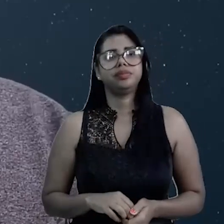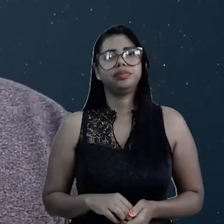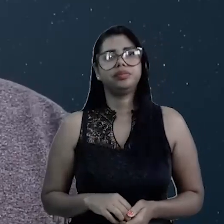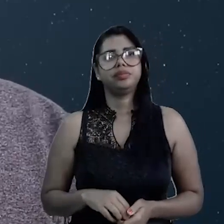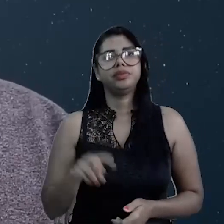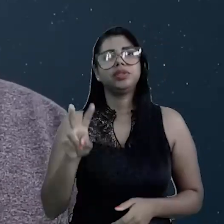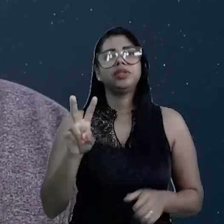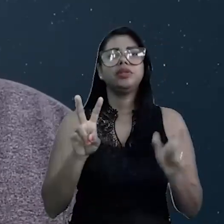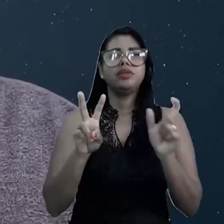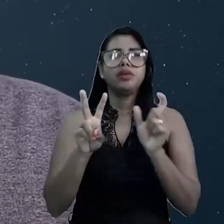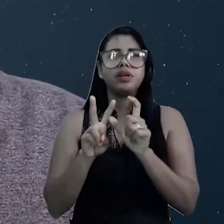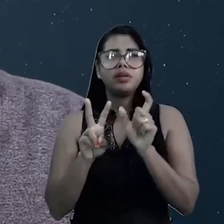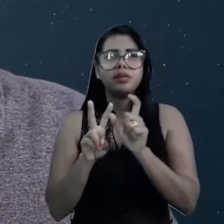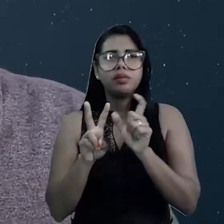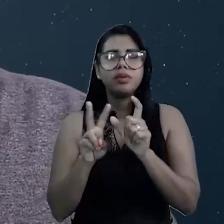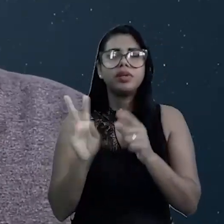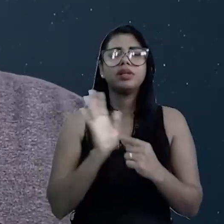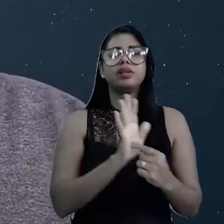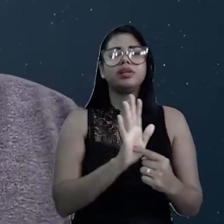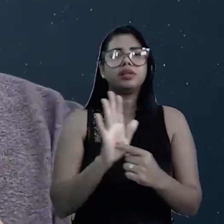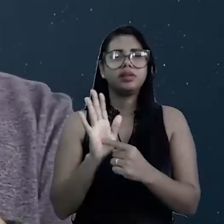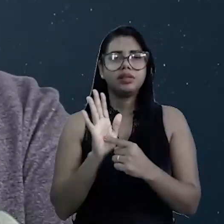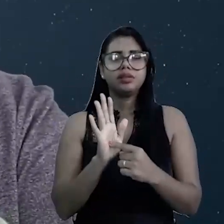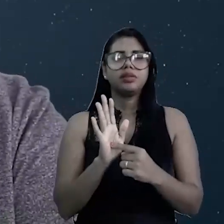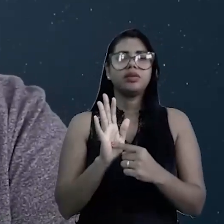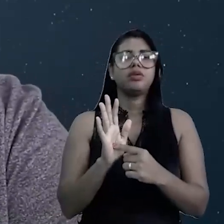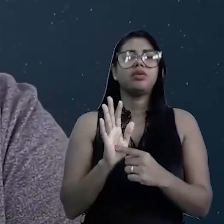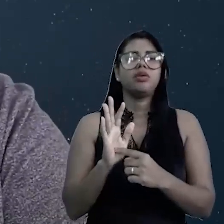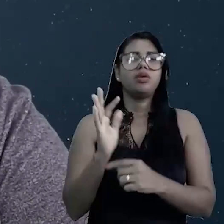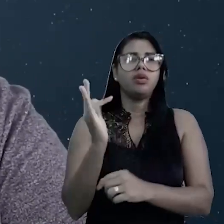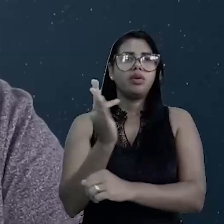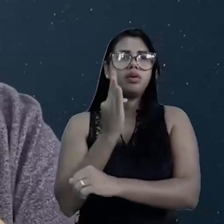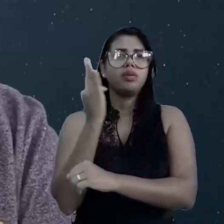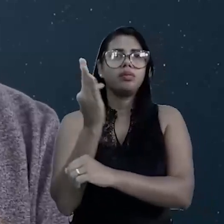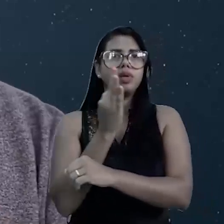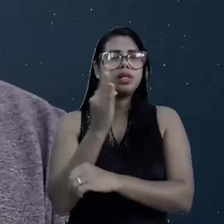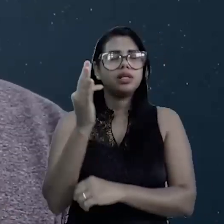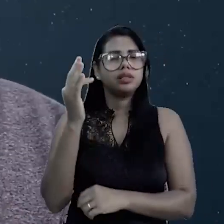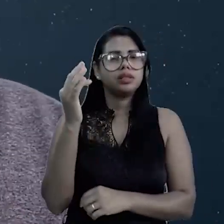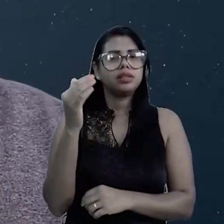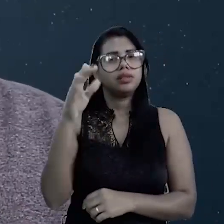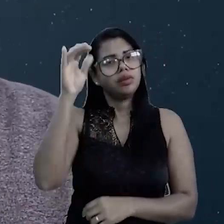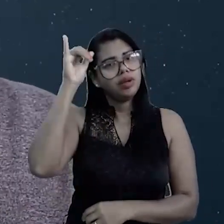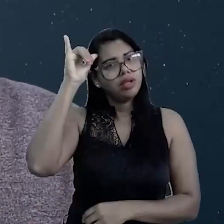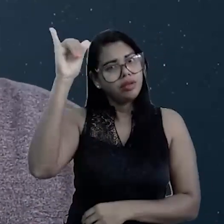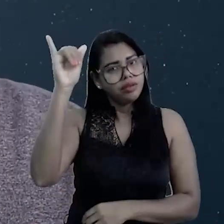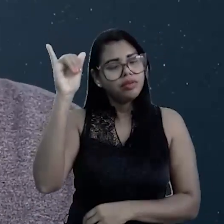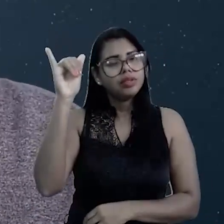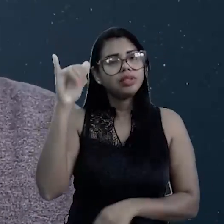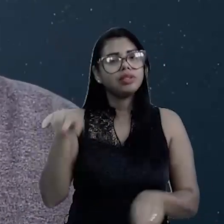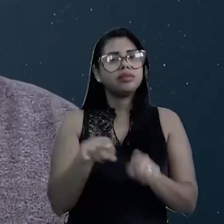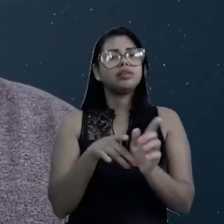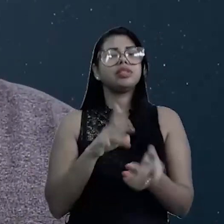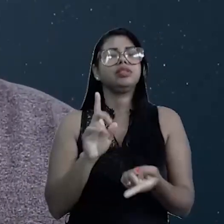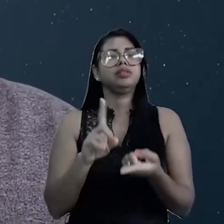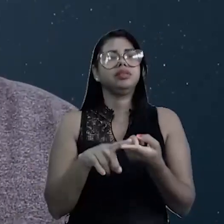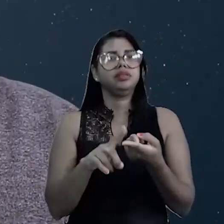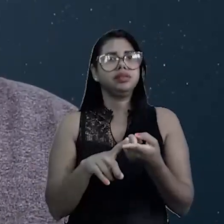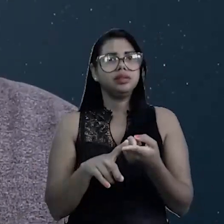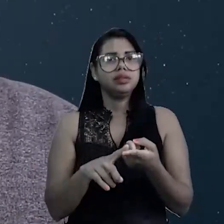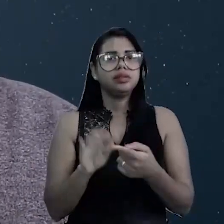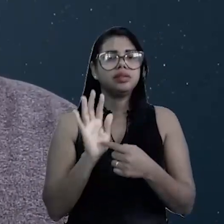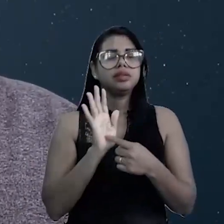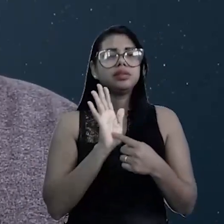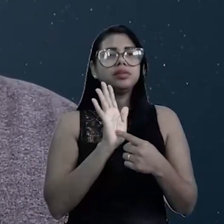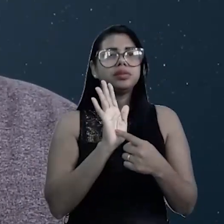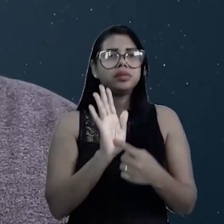respeitando sempre a norma padrão, a norma culta. Evita vocábulos que traz uma marcação